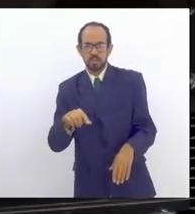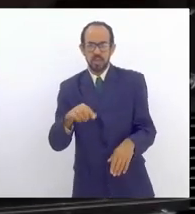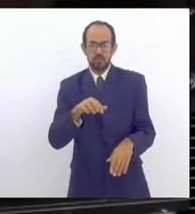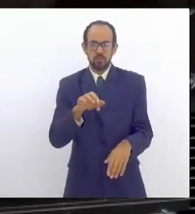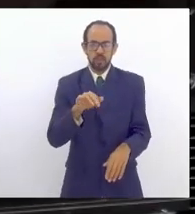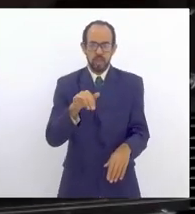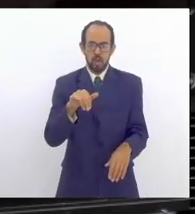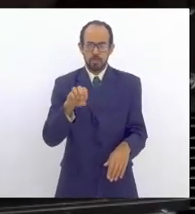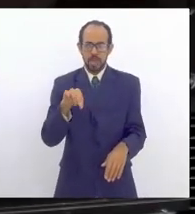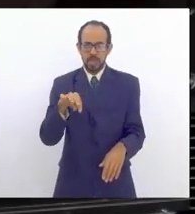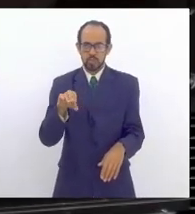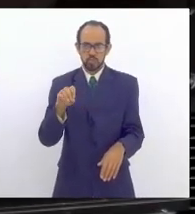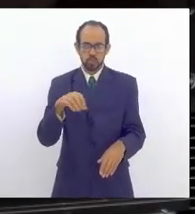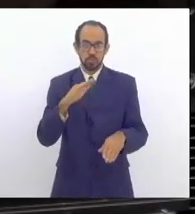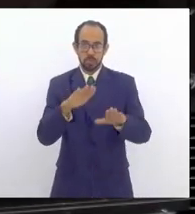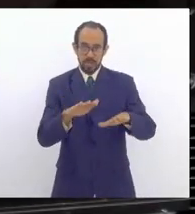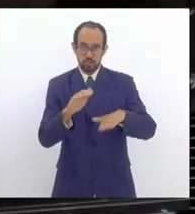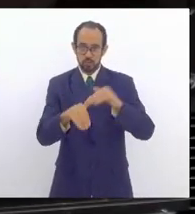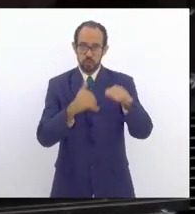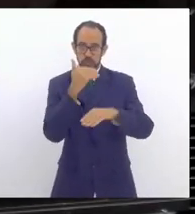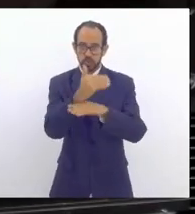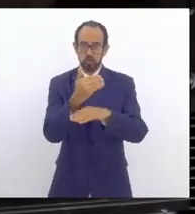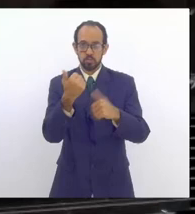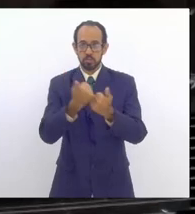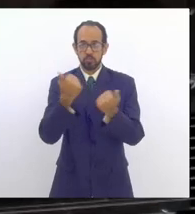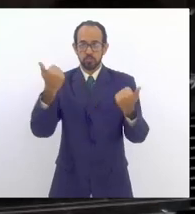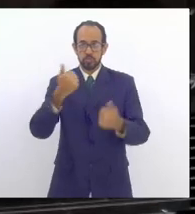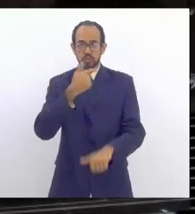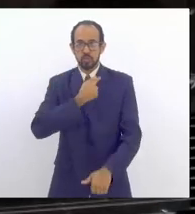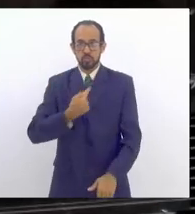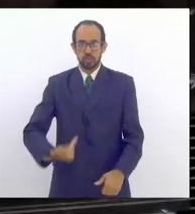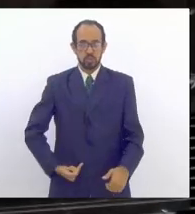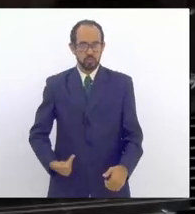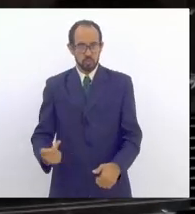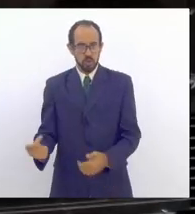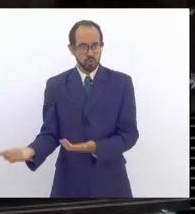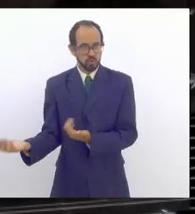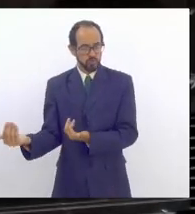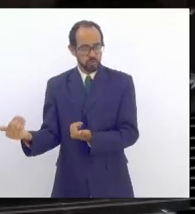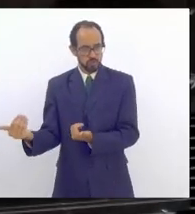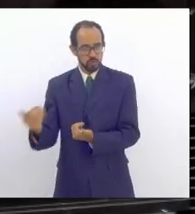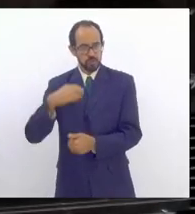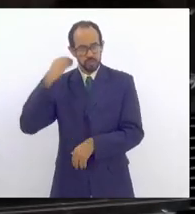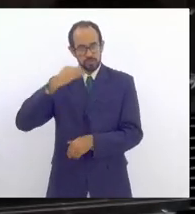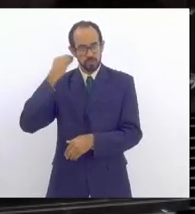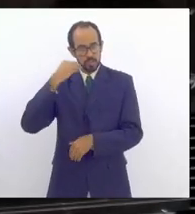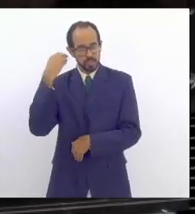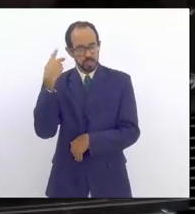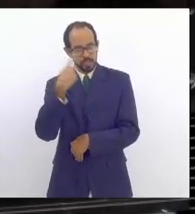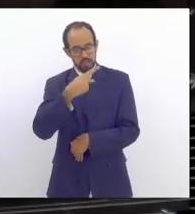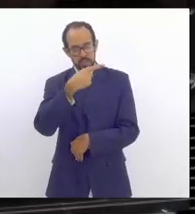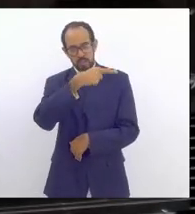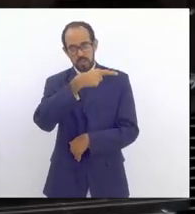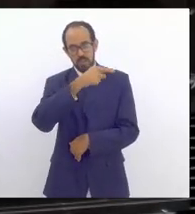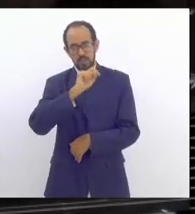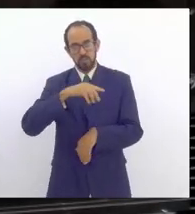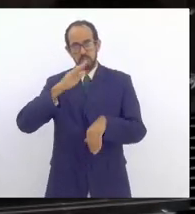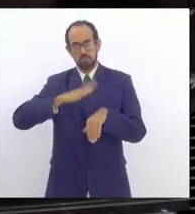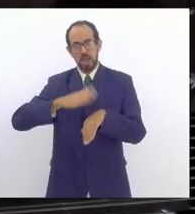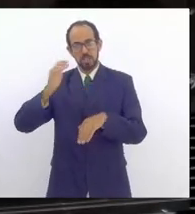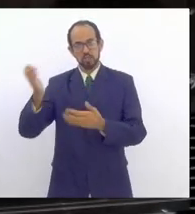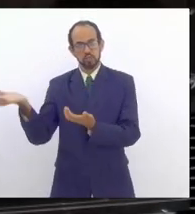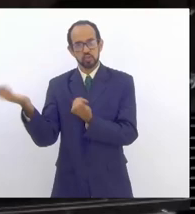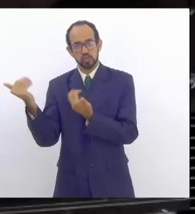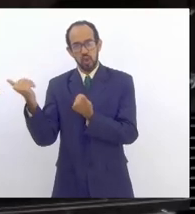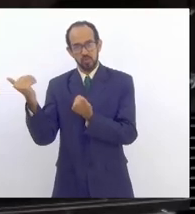meu vice-governador. A juventude e a experiência do Tiago Pampulha, que foi o mais jovem parlamentar da